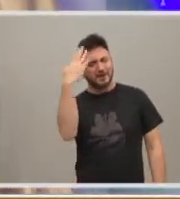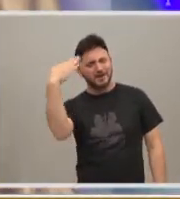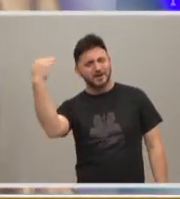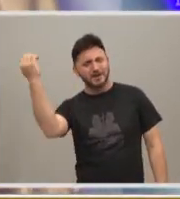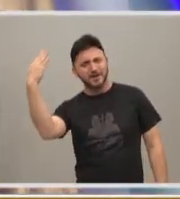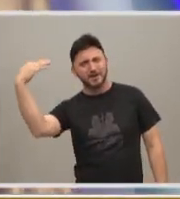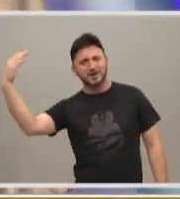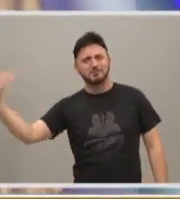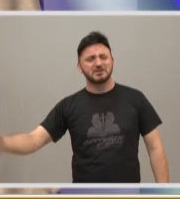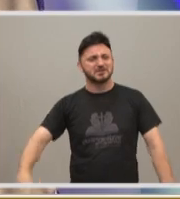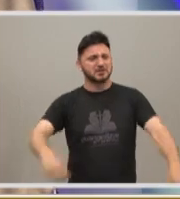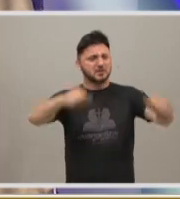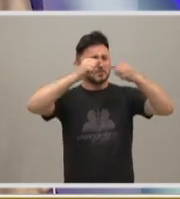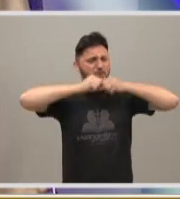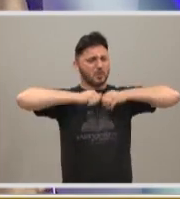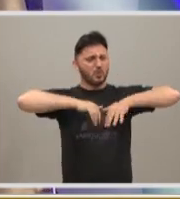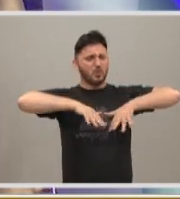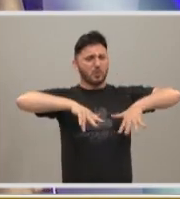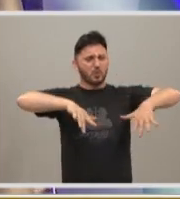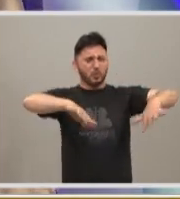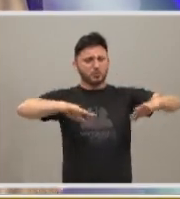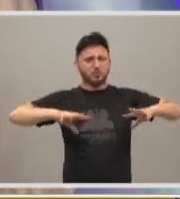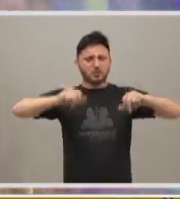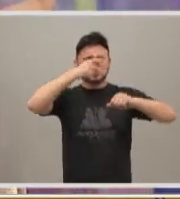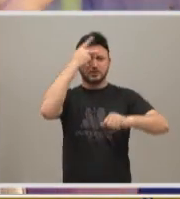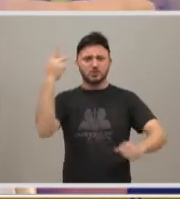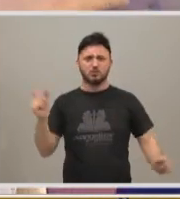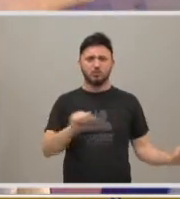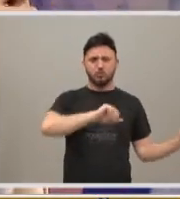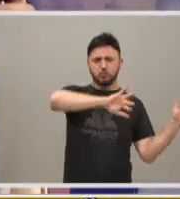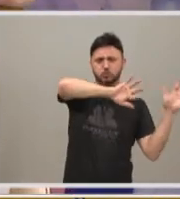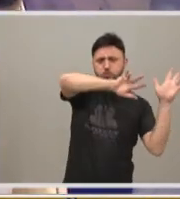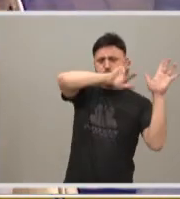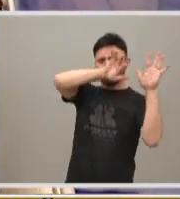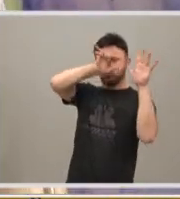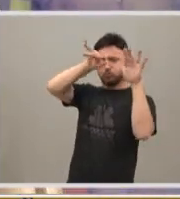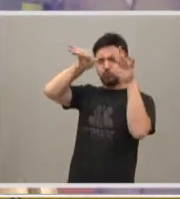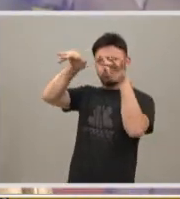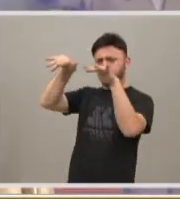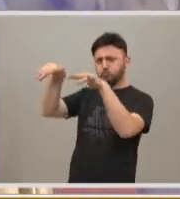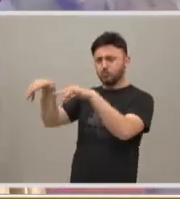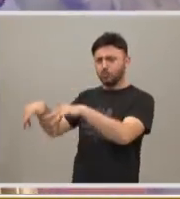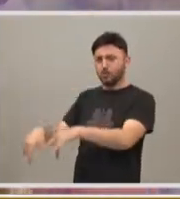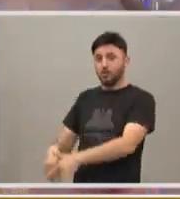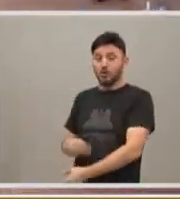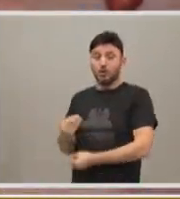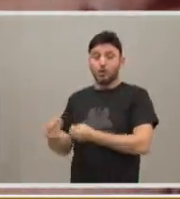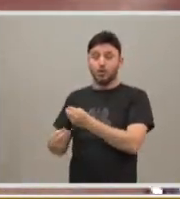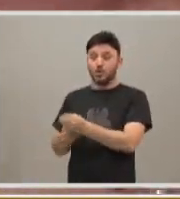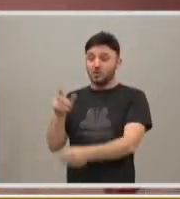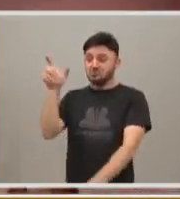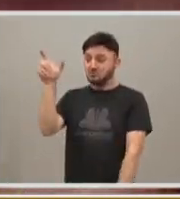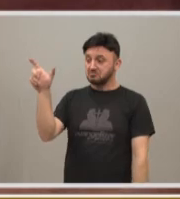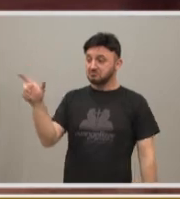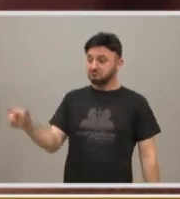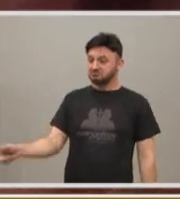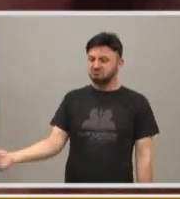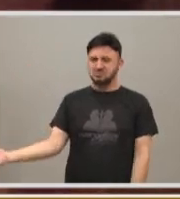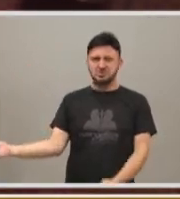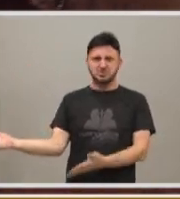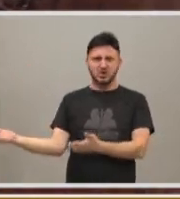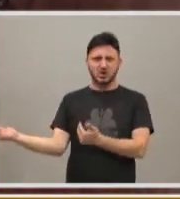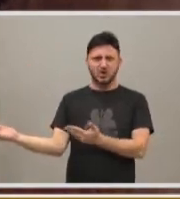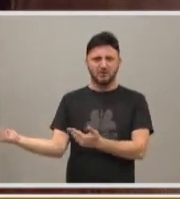Sua fama se espalhou e todos vinham ver o fenômeno de